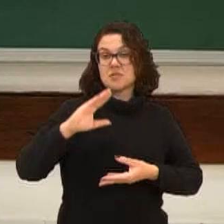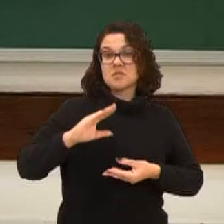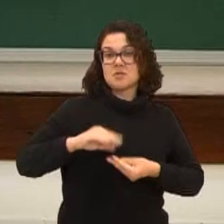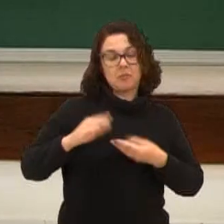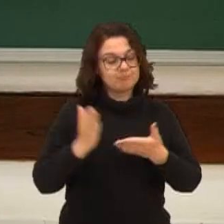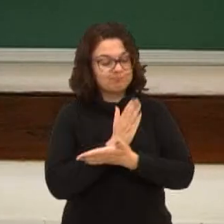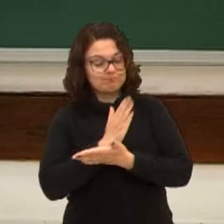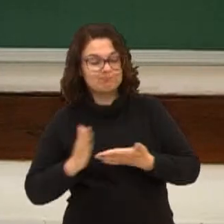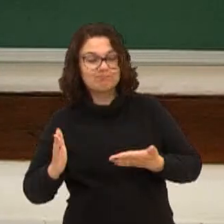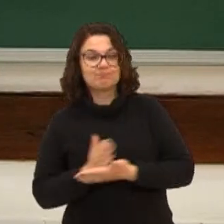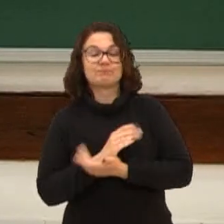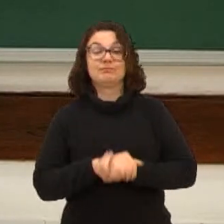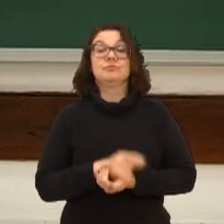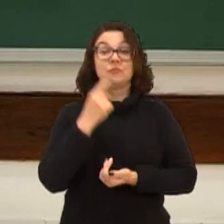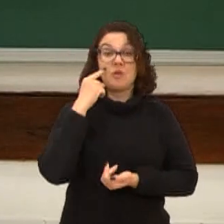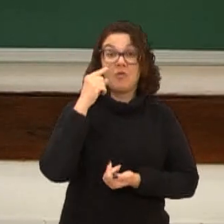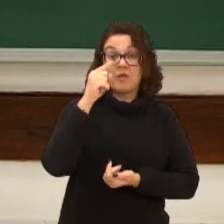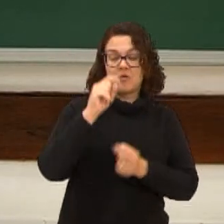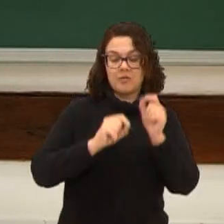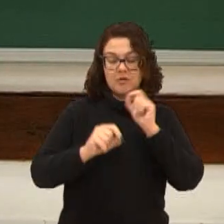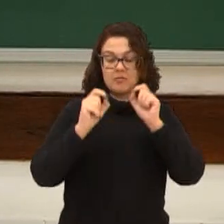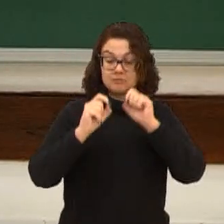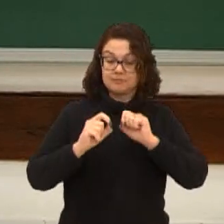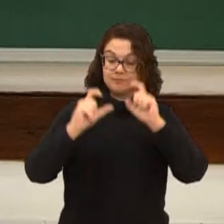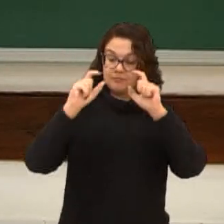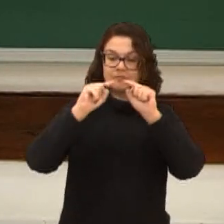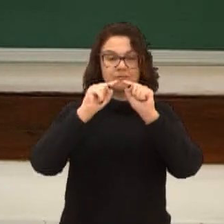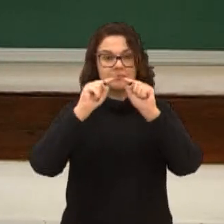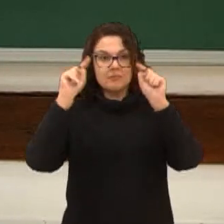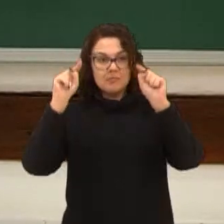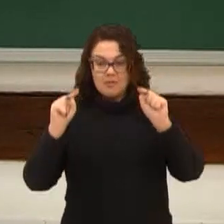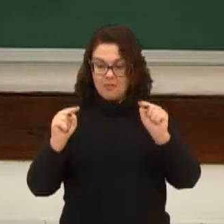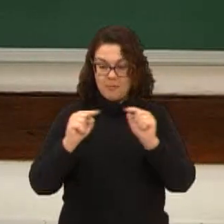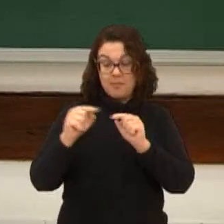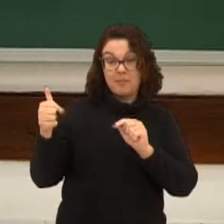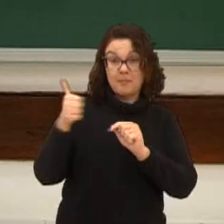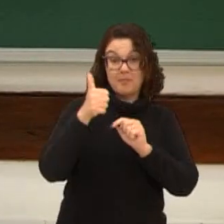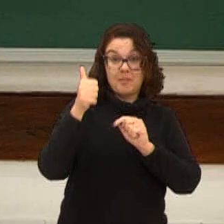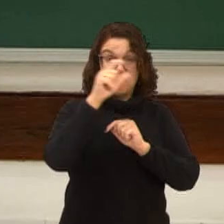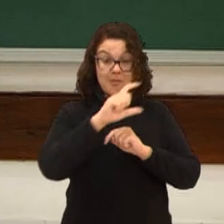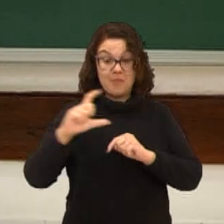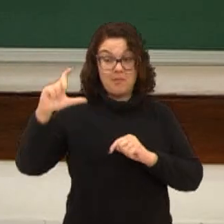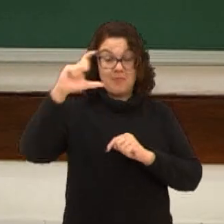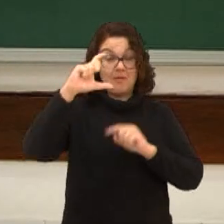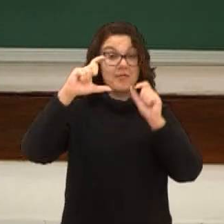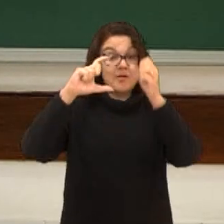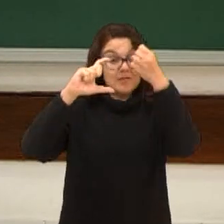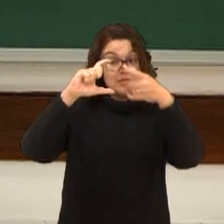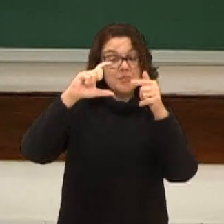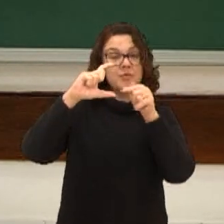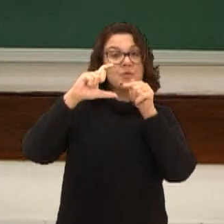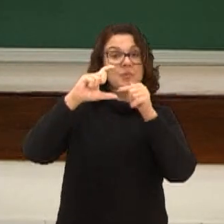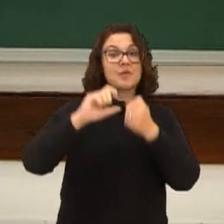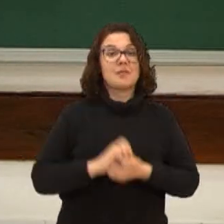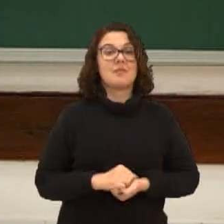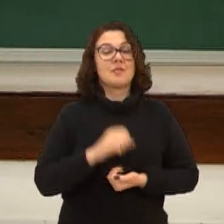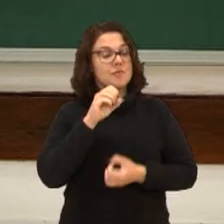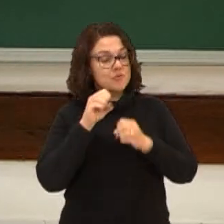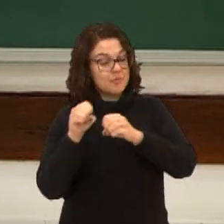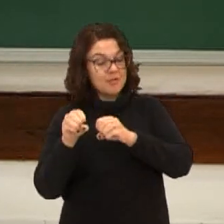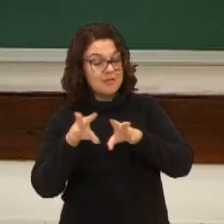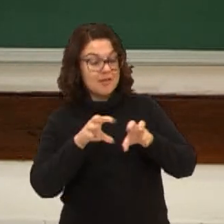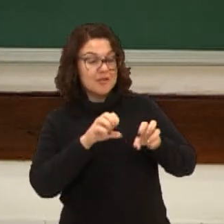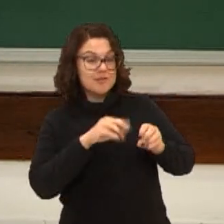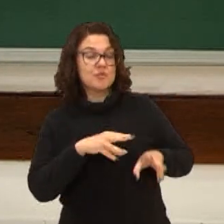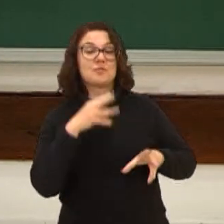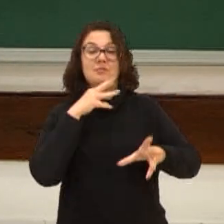lidar com ela. Eu quero chamar a atenção ali para essa primeira parte do texto que nós lemos, que fala a respeito ali da